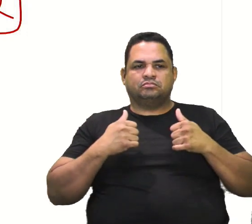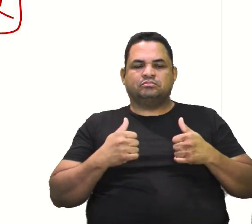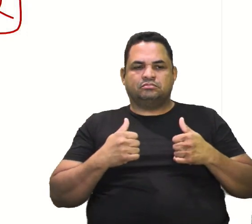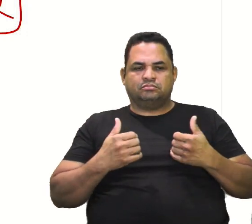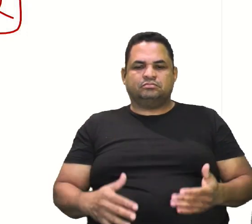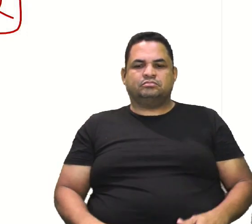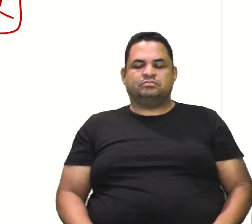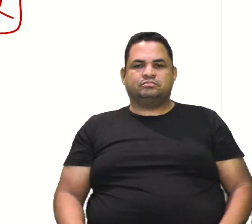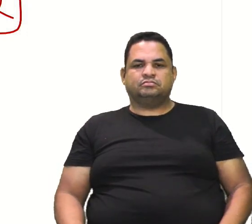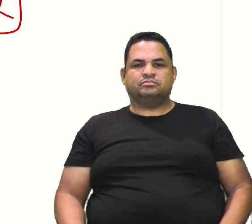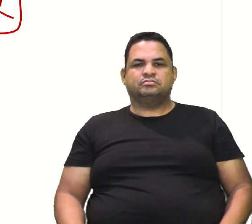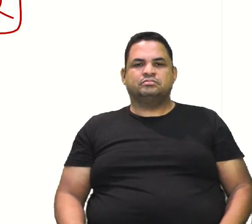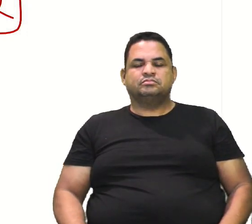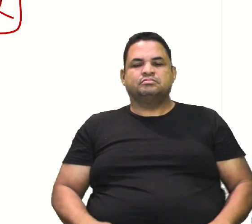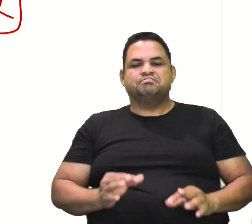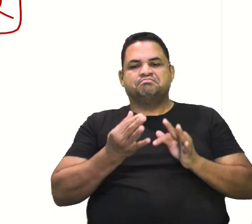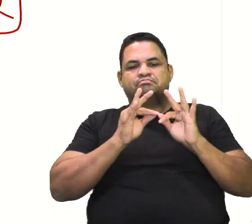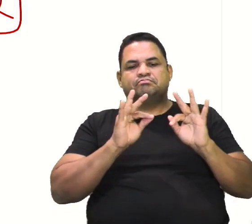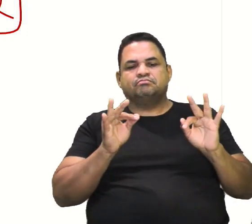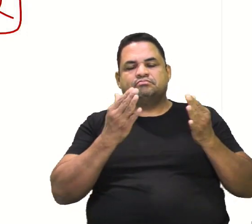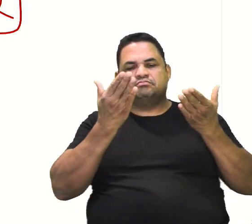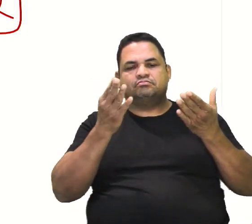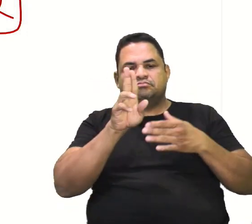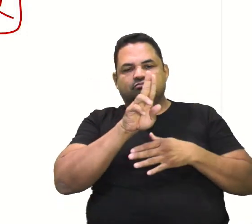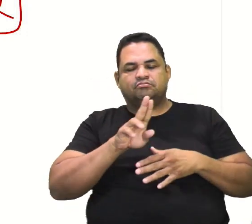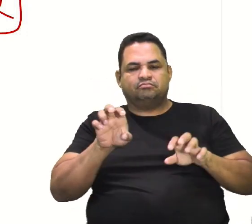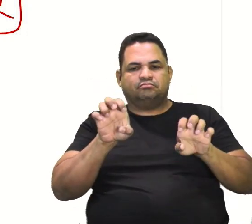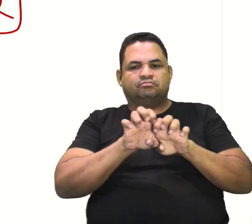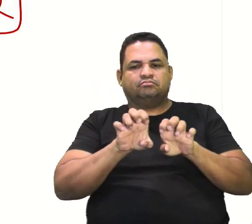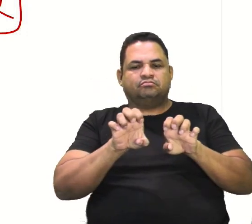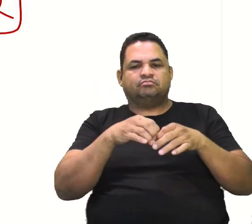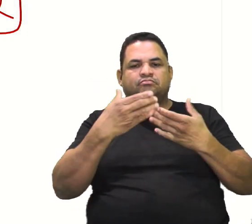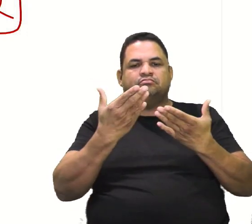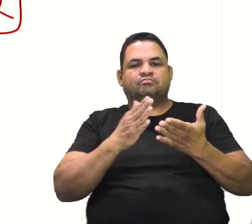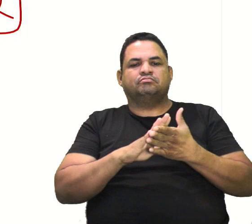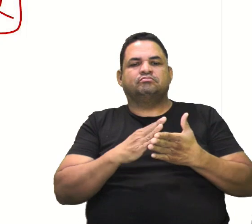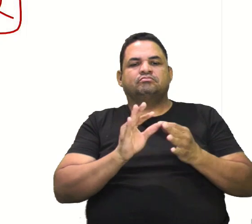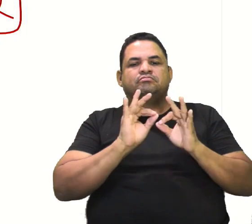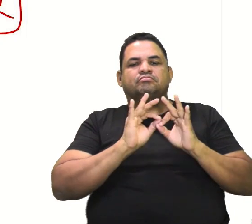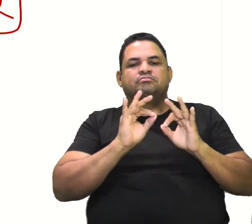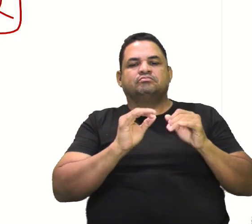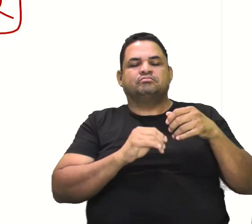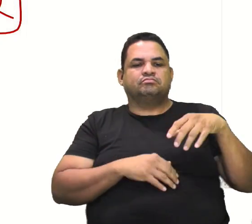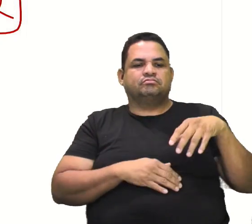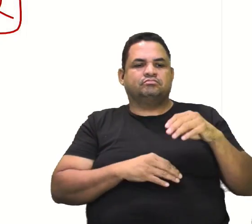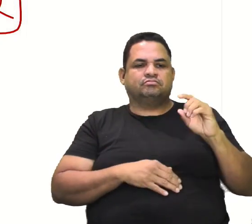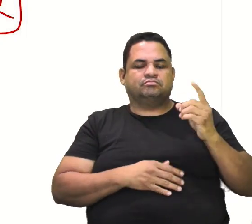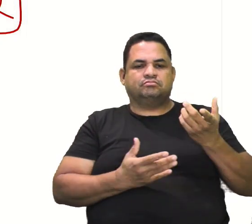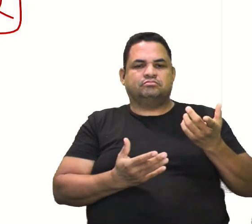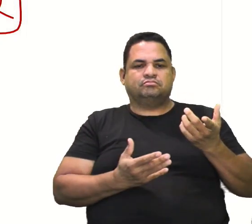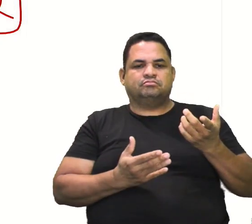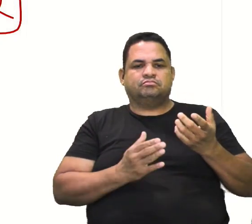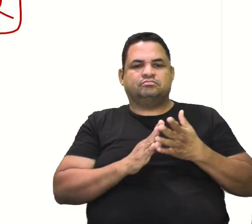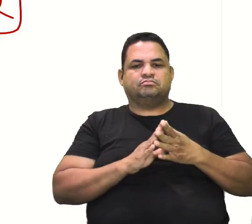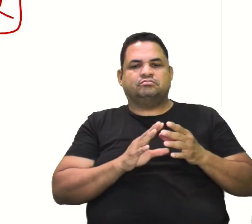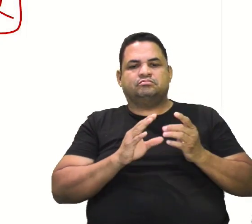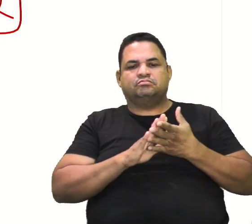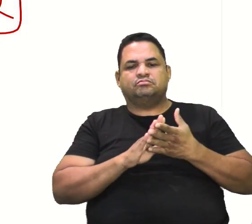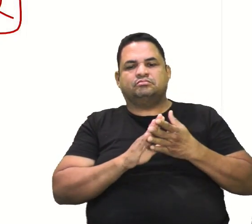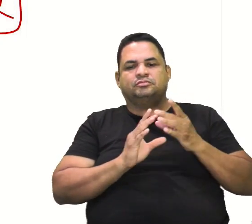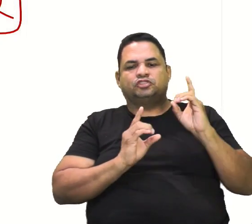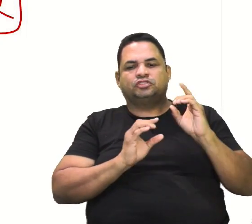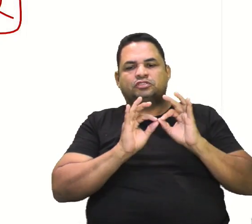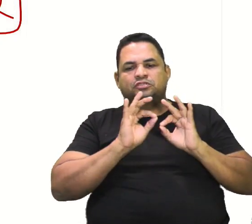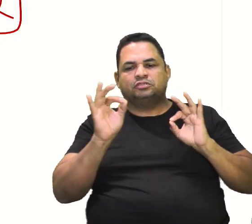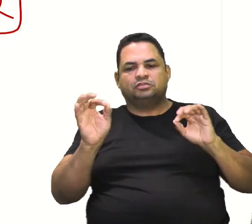Beleza? Beleza. Simples assim. Usamos a equação dada lá da distância entre ponto e